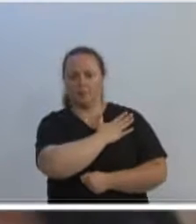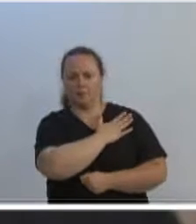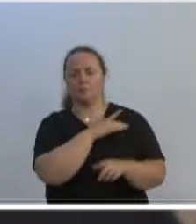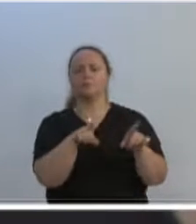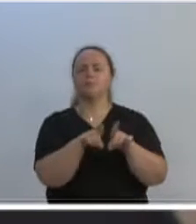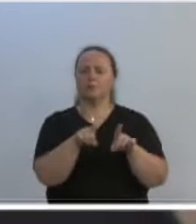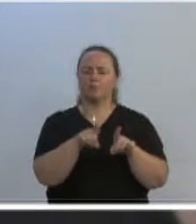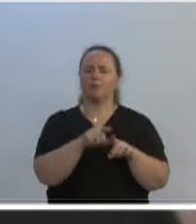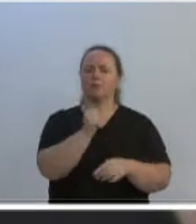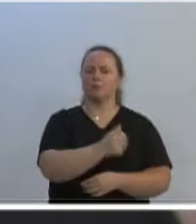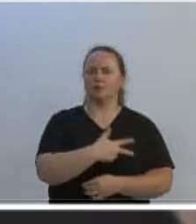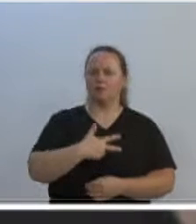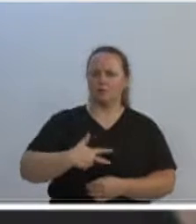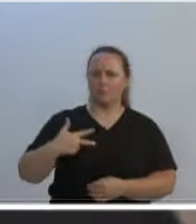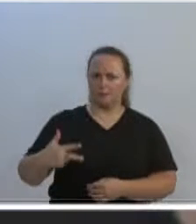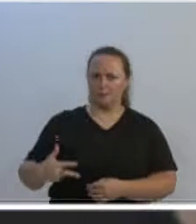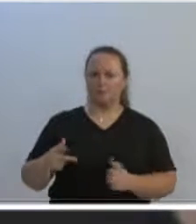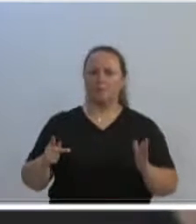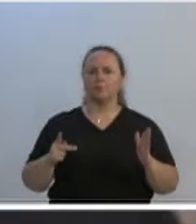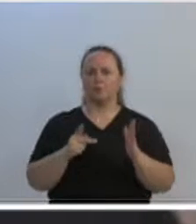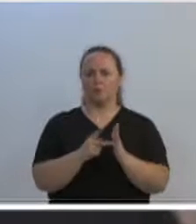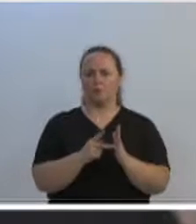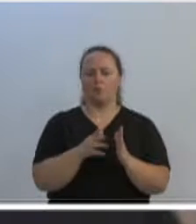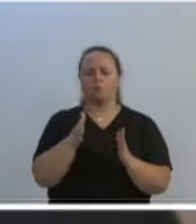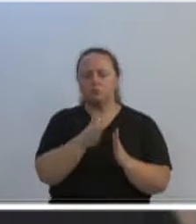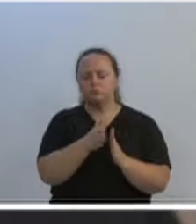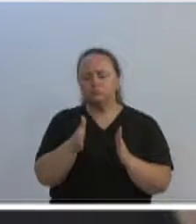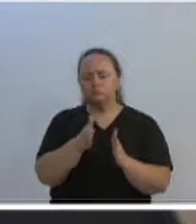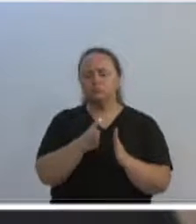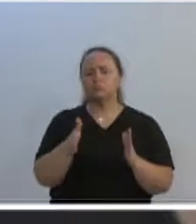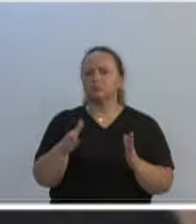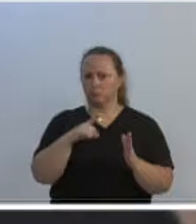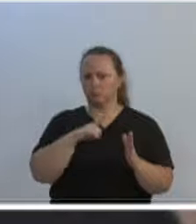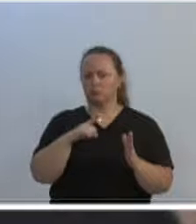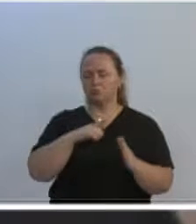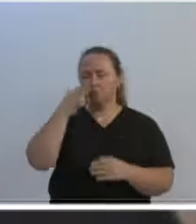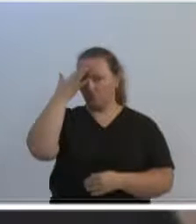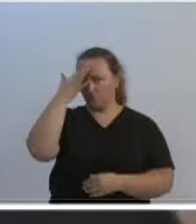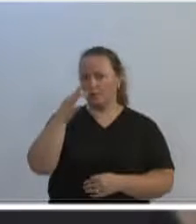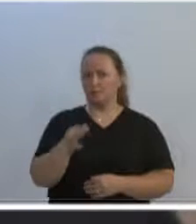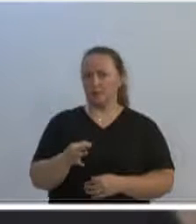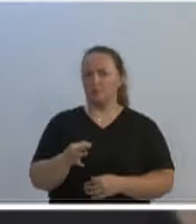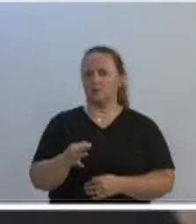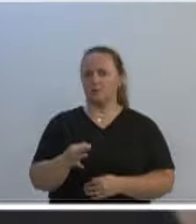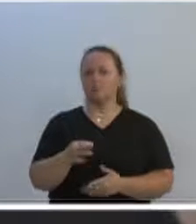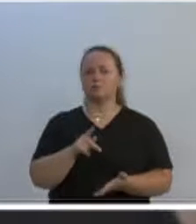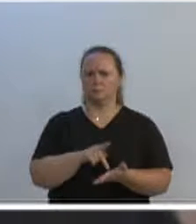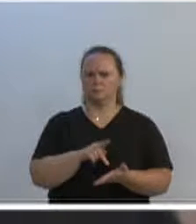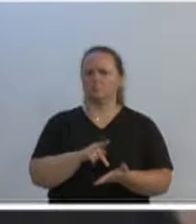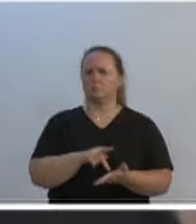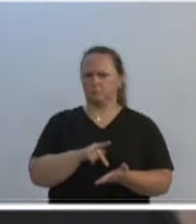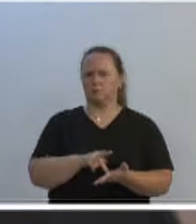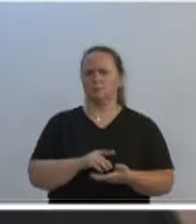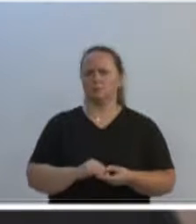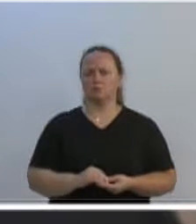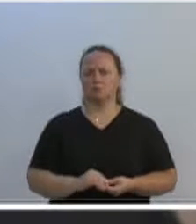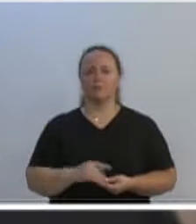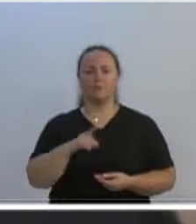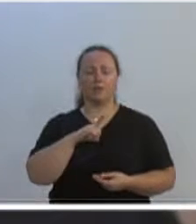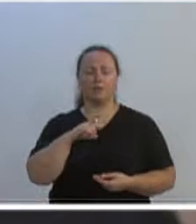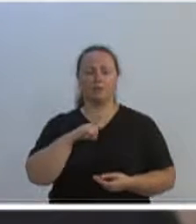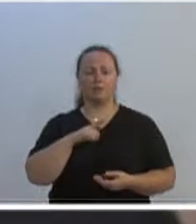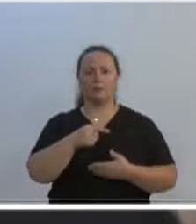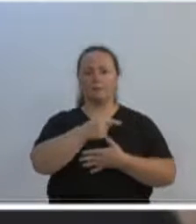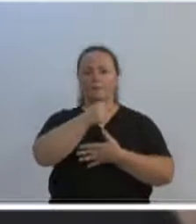prefeito João Paulo, fui coordenador do PROCON durante essas duas gestões, nós tínhamos esse entendimento de que, de verdade, ali existia um benefício